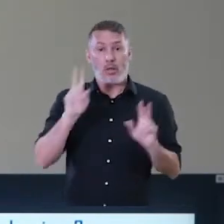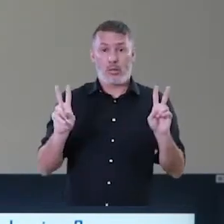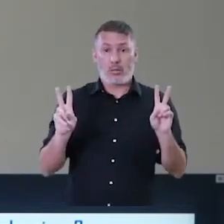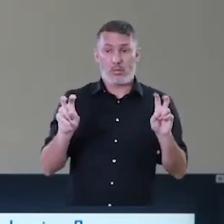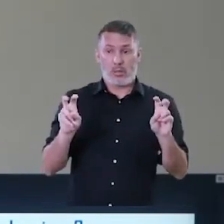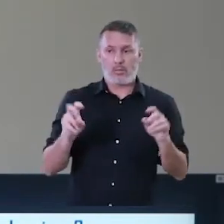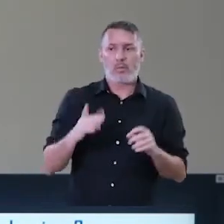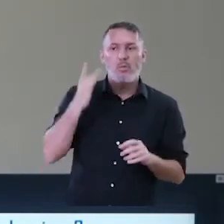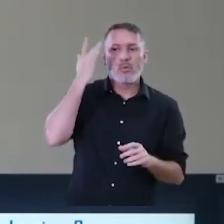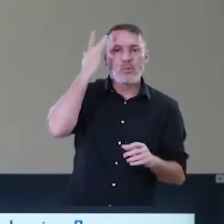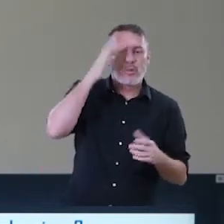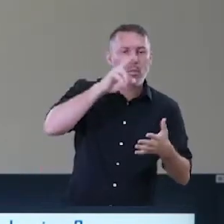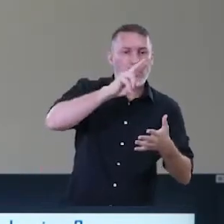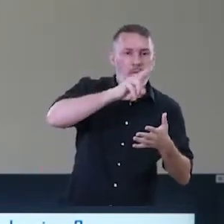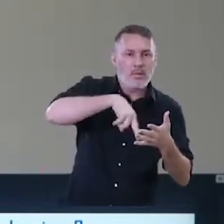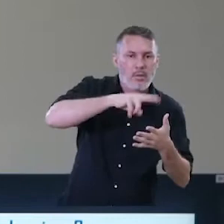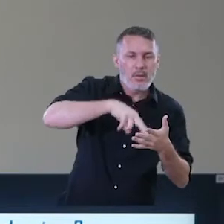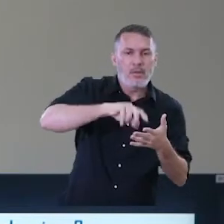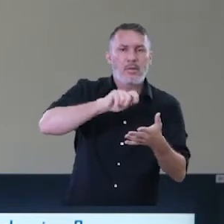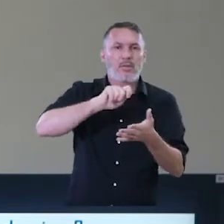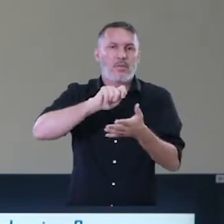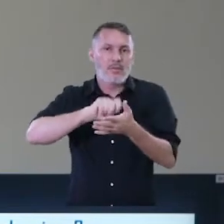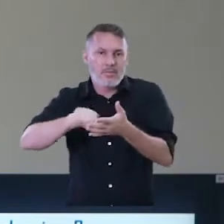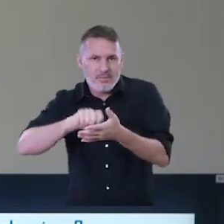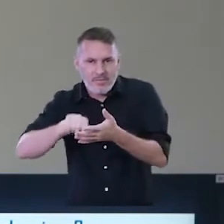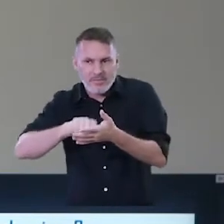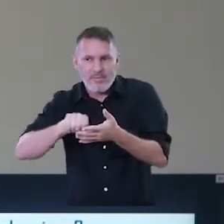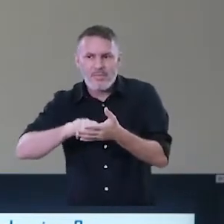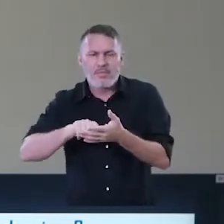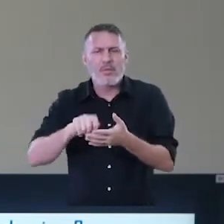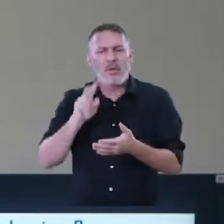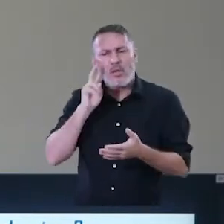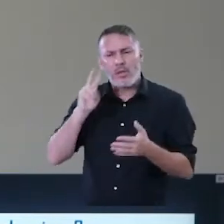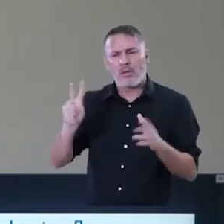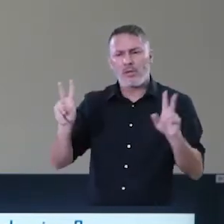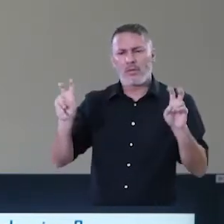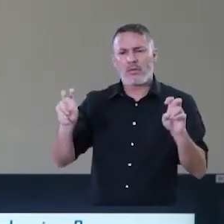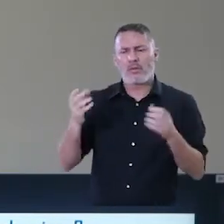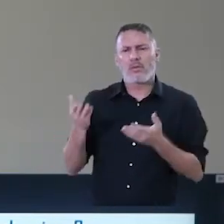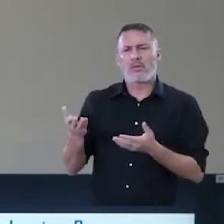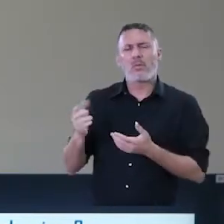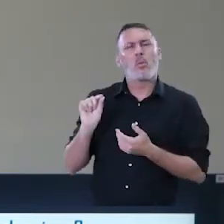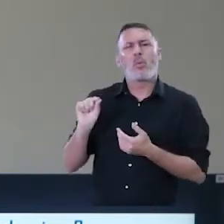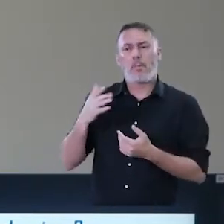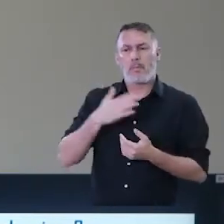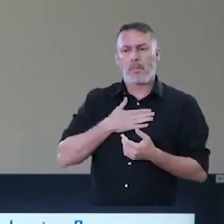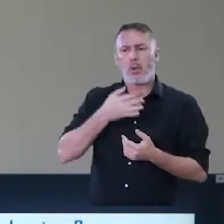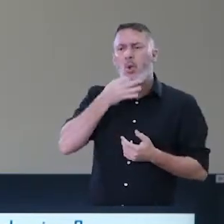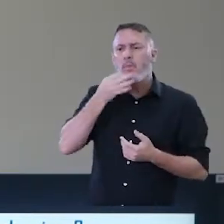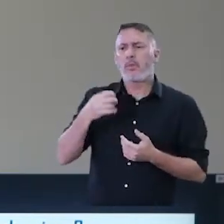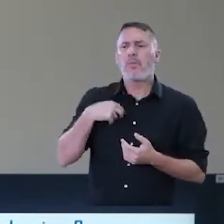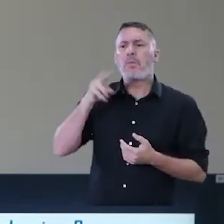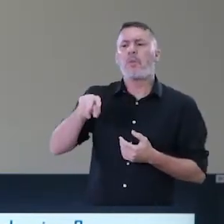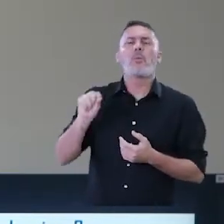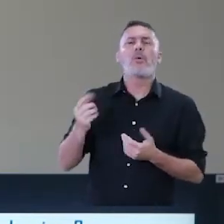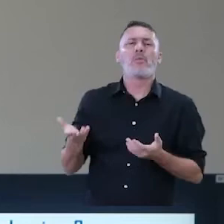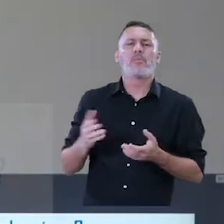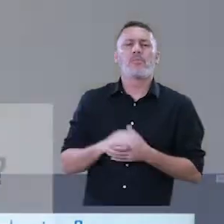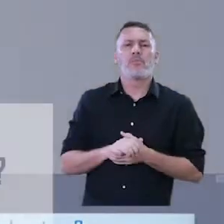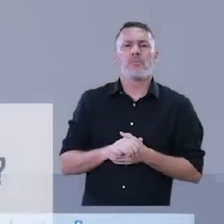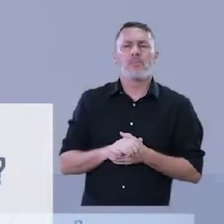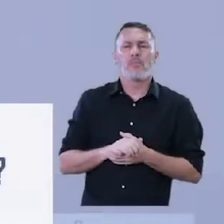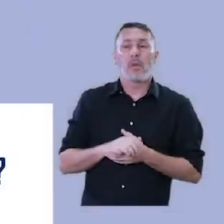Notem esse termo: analfabetismo funcional. O que eu penso sobre isso? Pensa